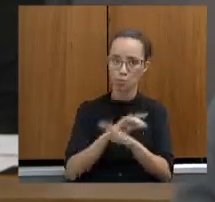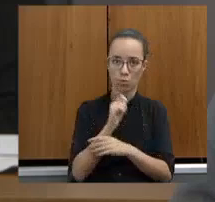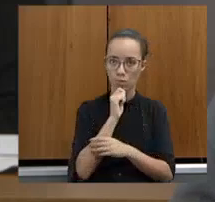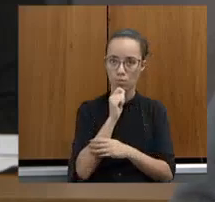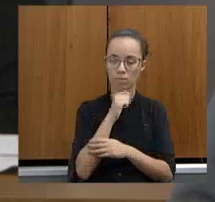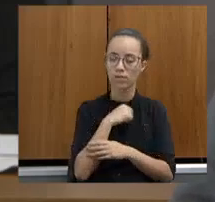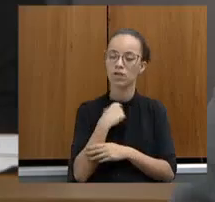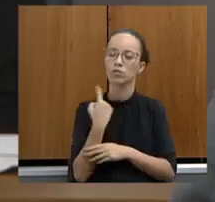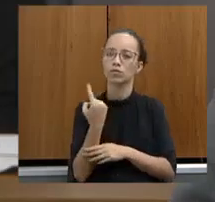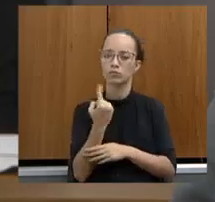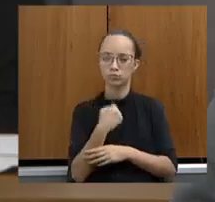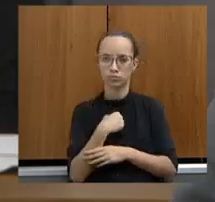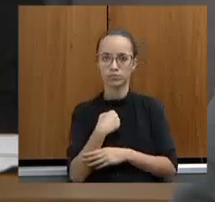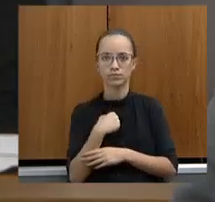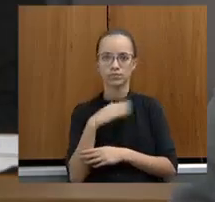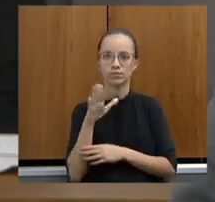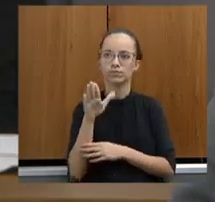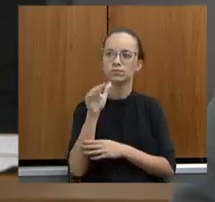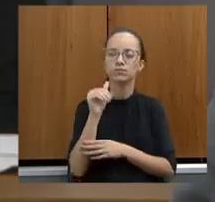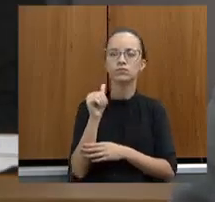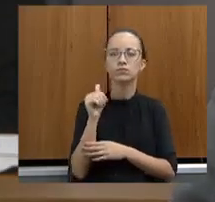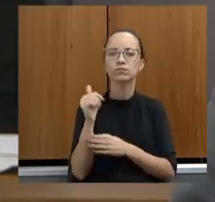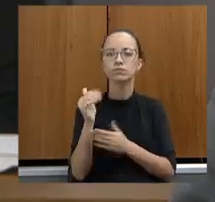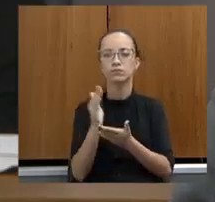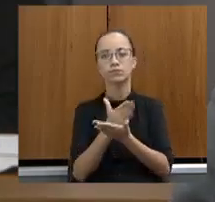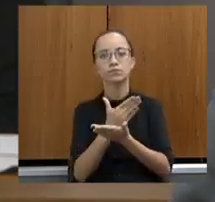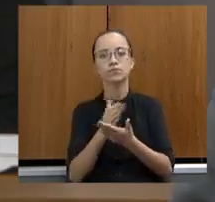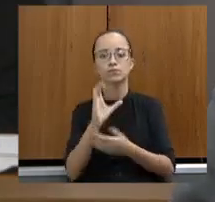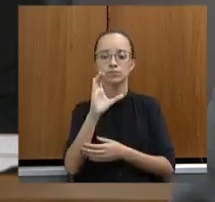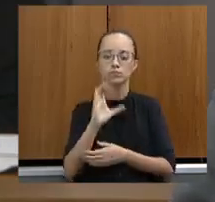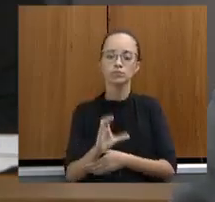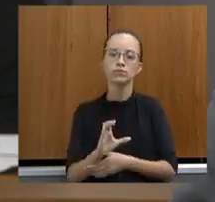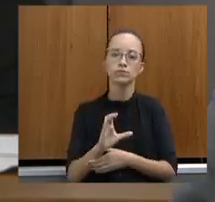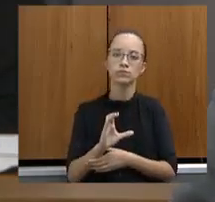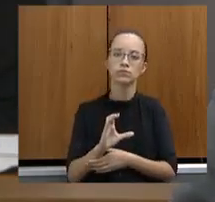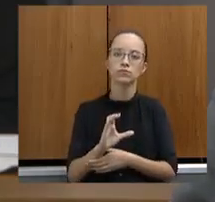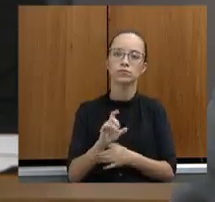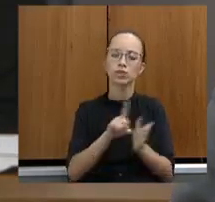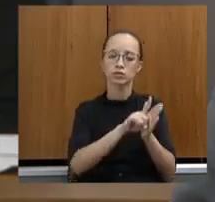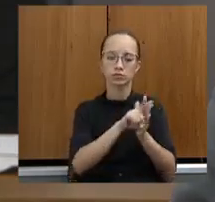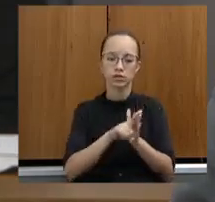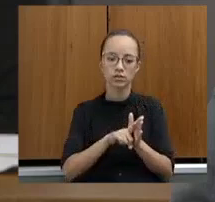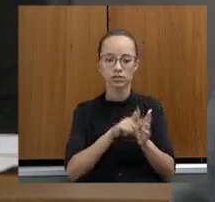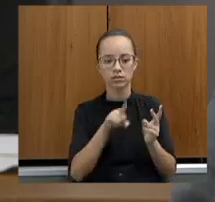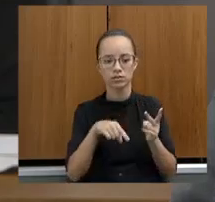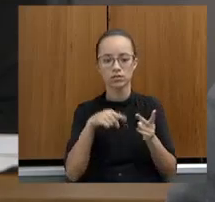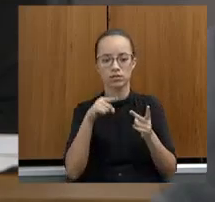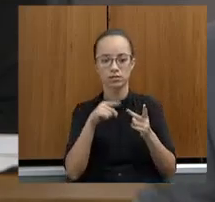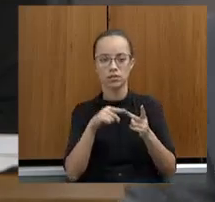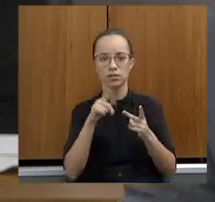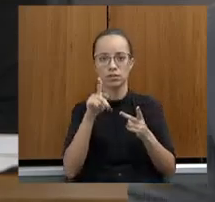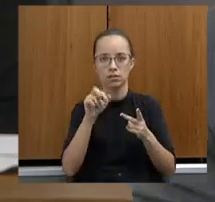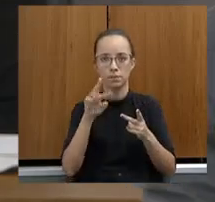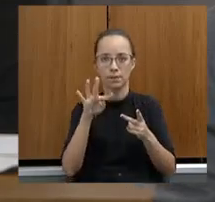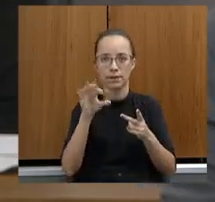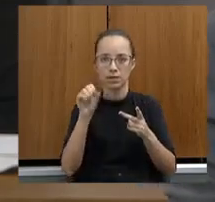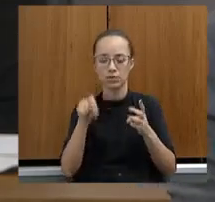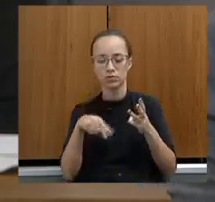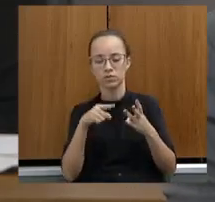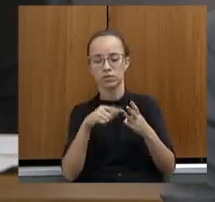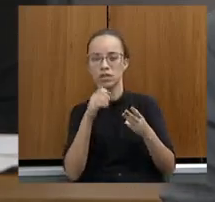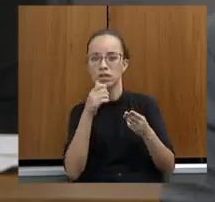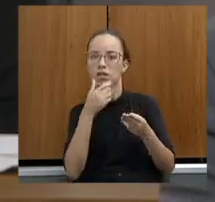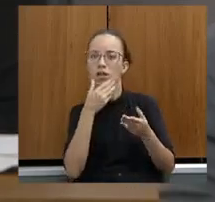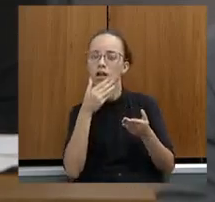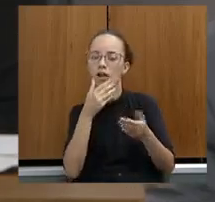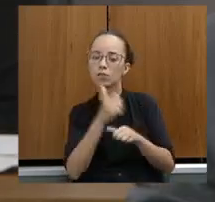reunico algumas das comissões daqui Se não me engano estão aqui comissões de investigadores peritos crivais Delegados eu tenho certeza que fala isso